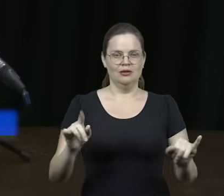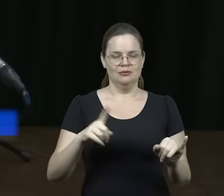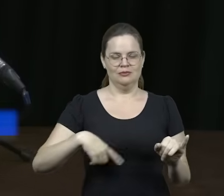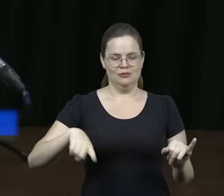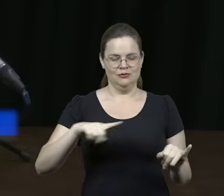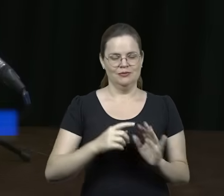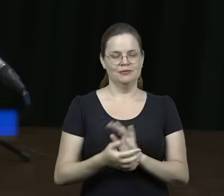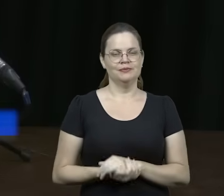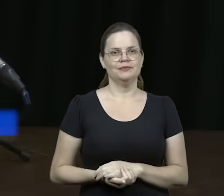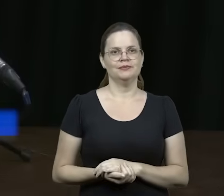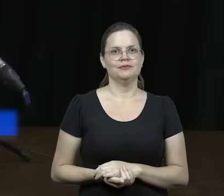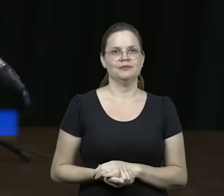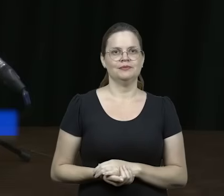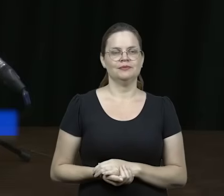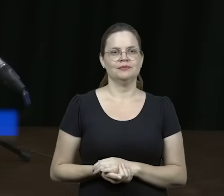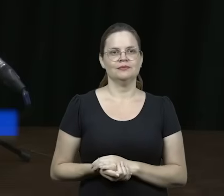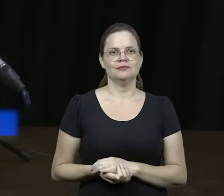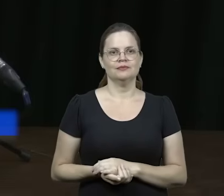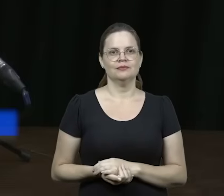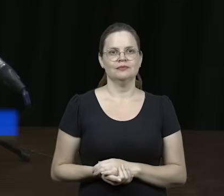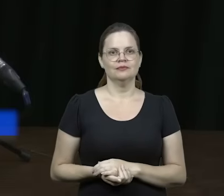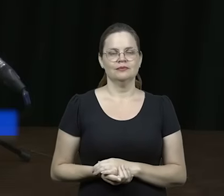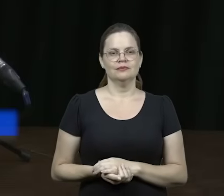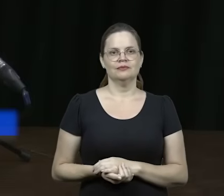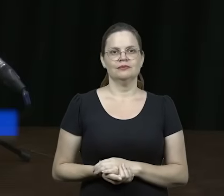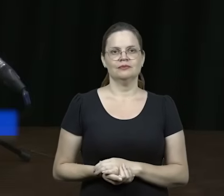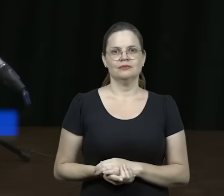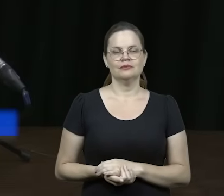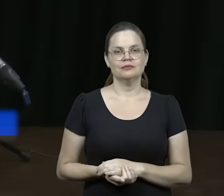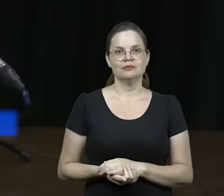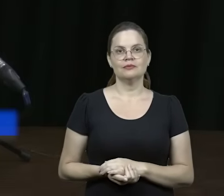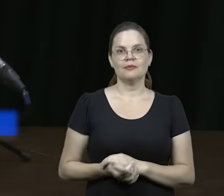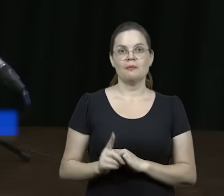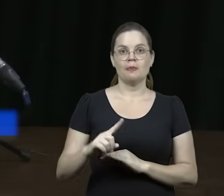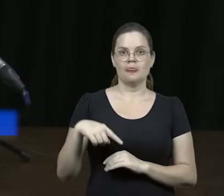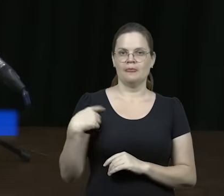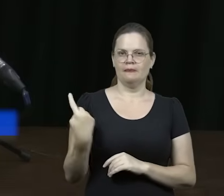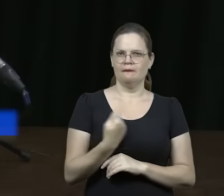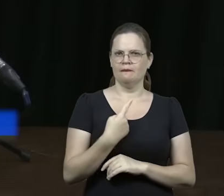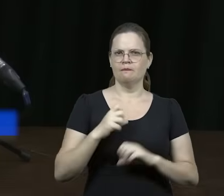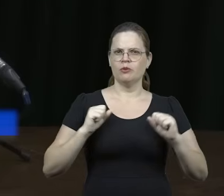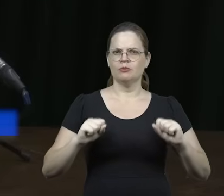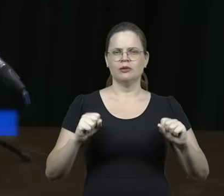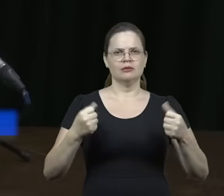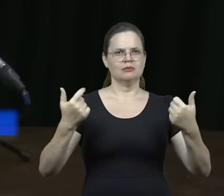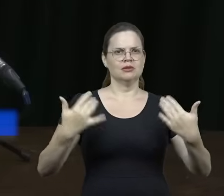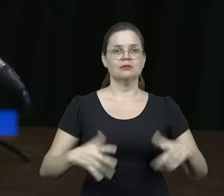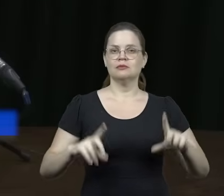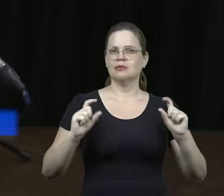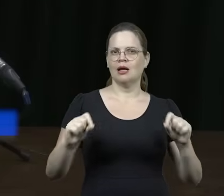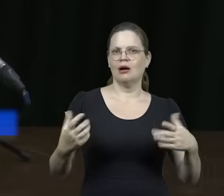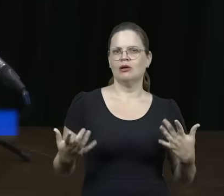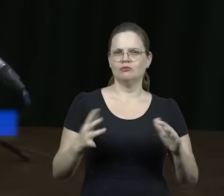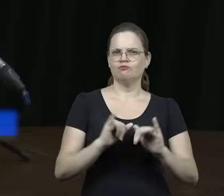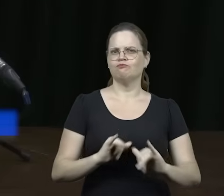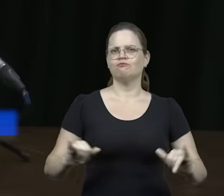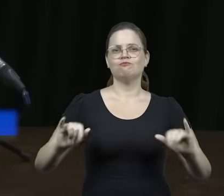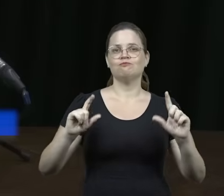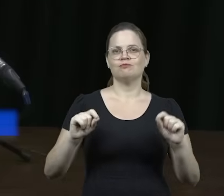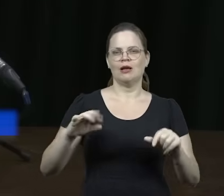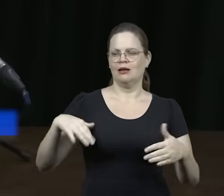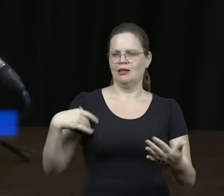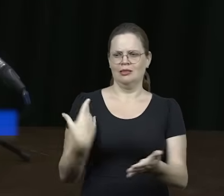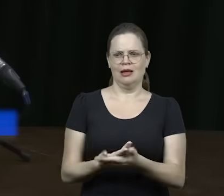início, e o que nós podemos dizer que até aqui nos ajudou o Senhor. Glória né? a Deus. Ele